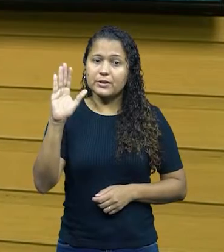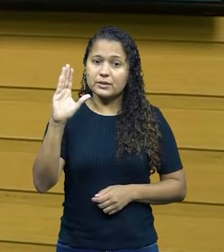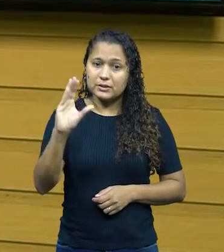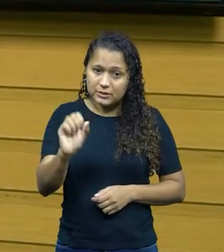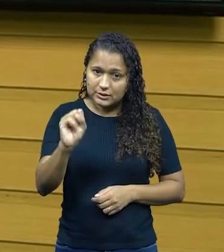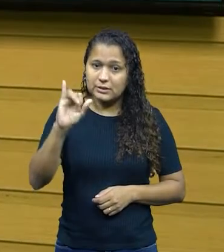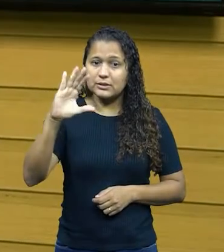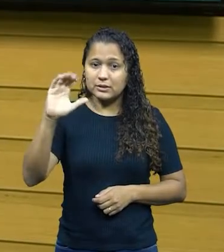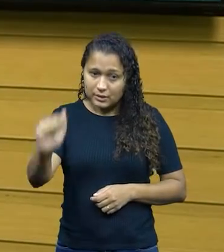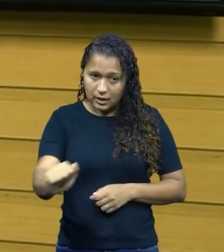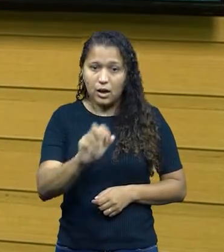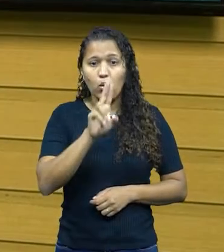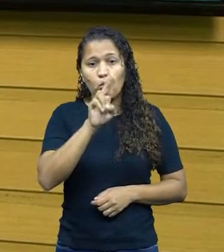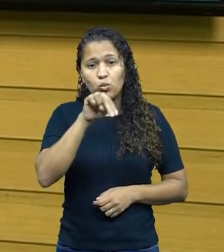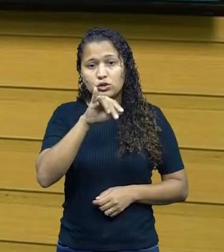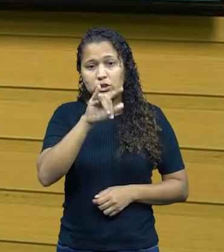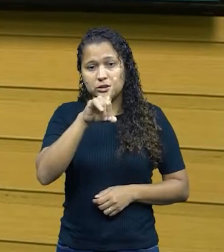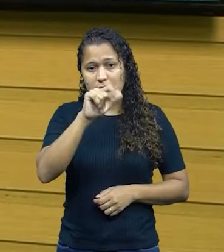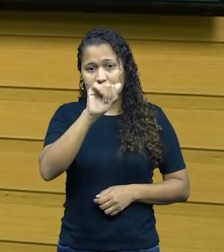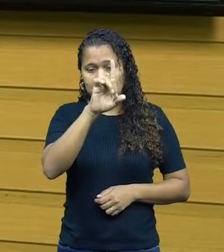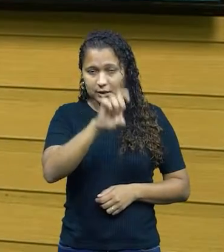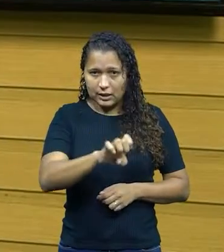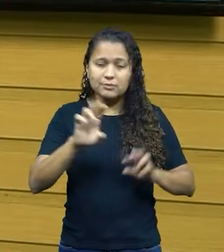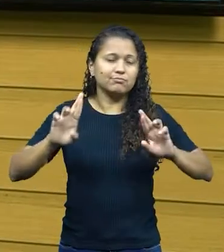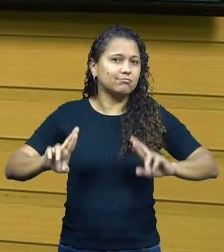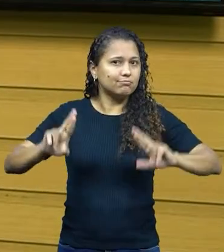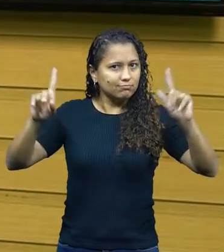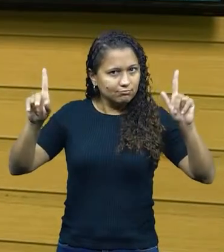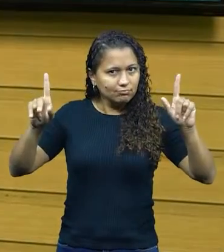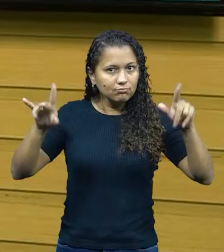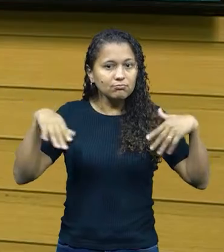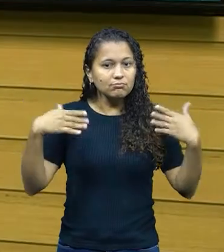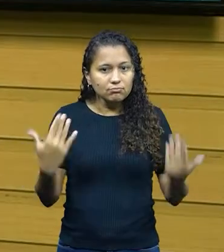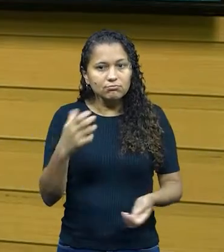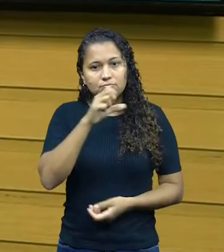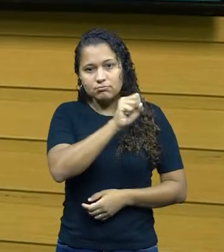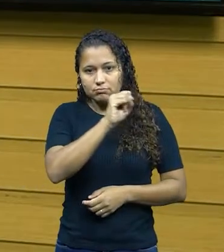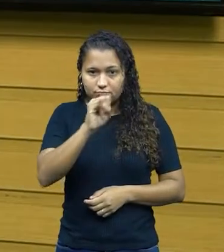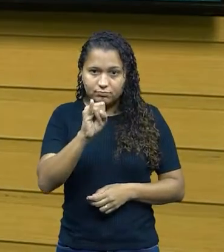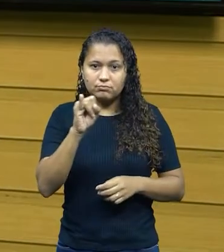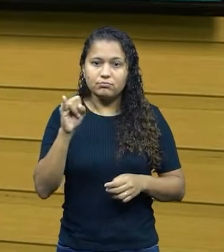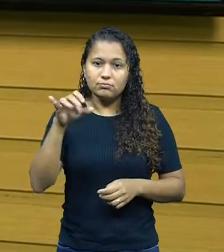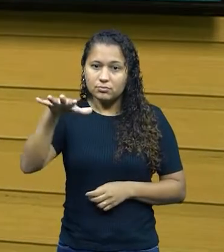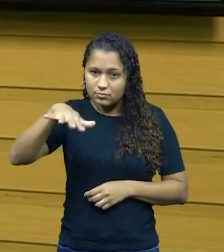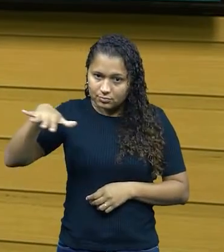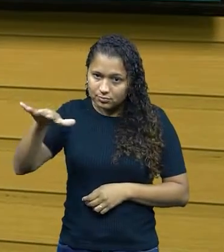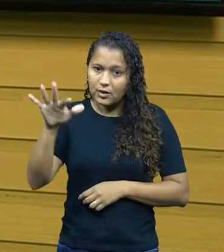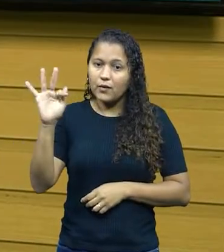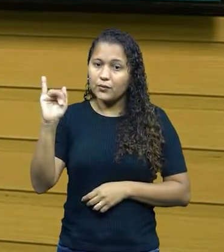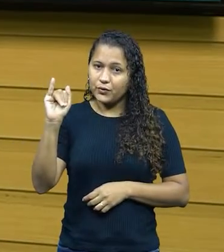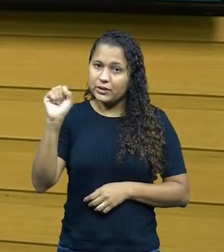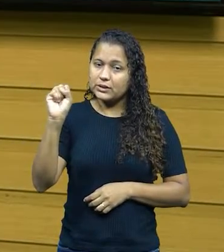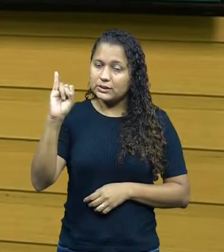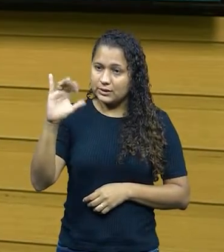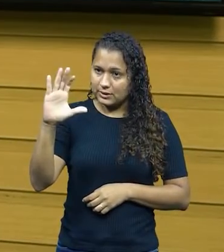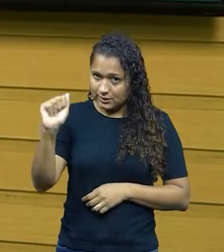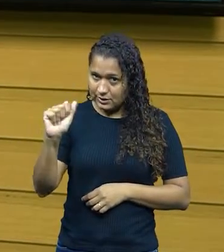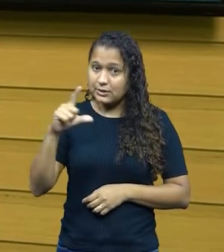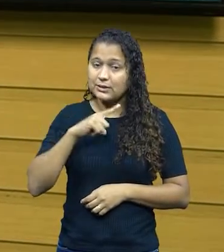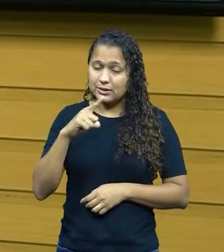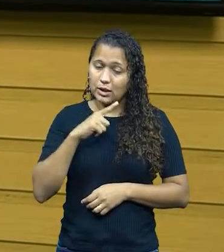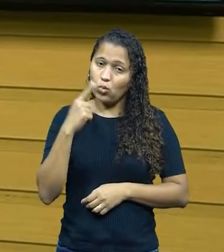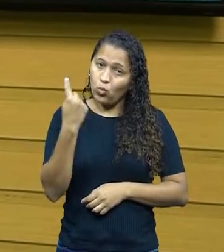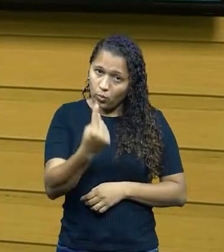E no Sistema Internacional de Unidades, cada grandeza física, ela tem uma